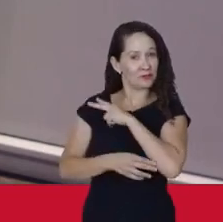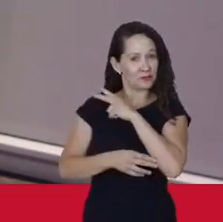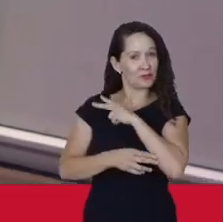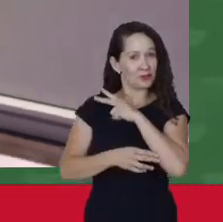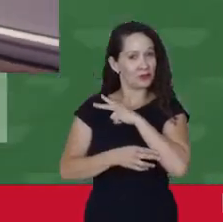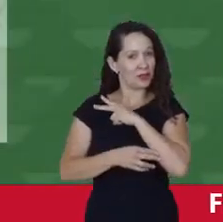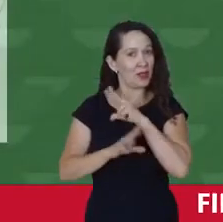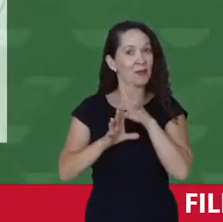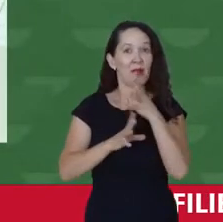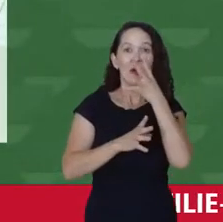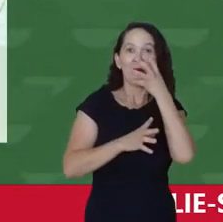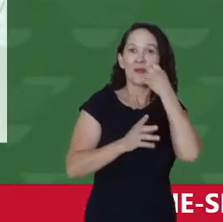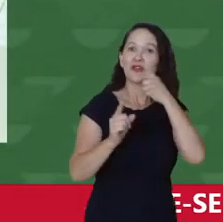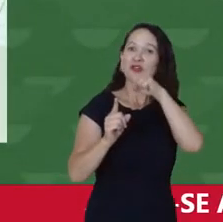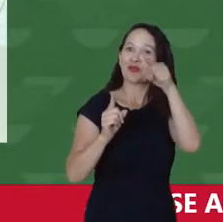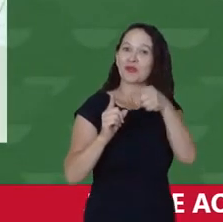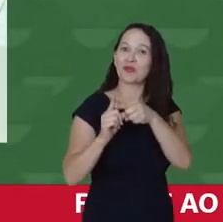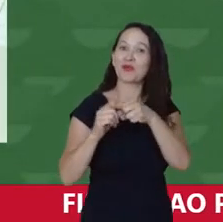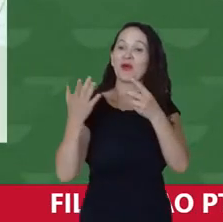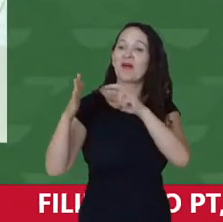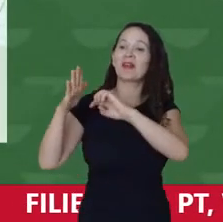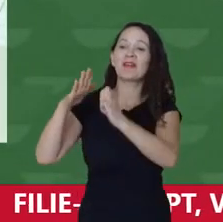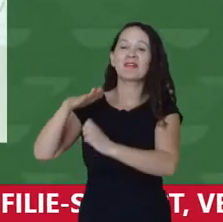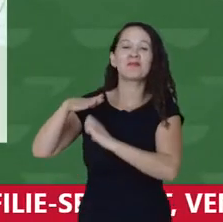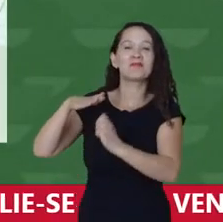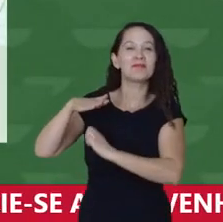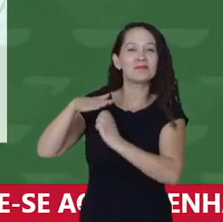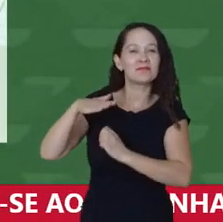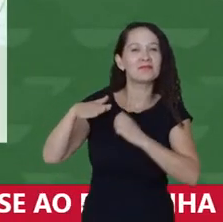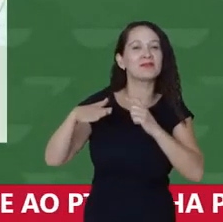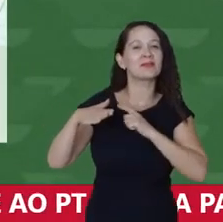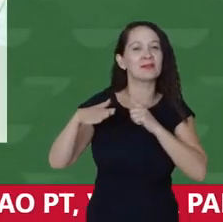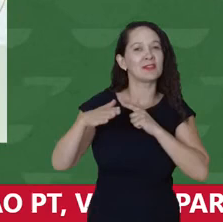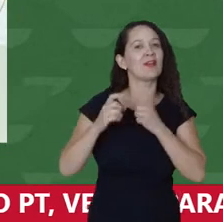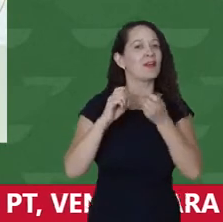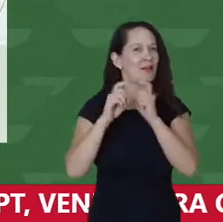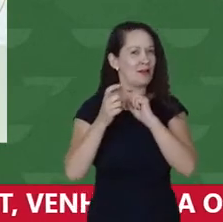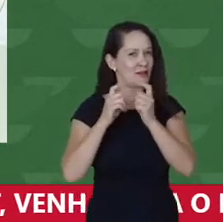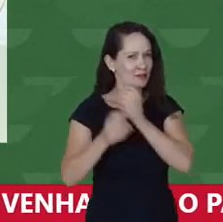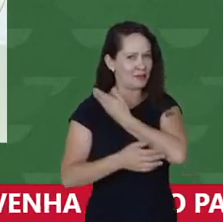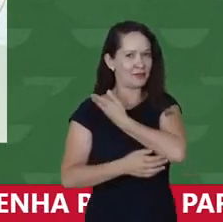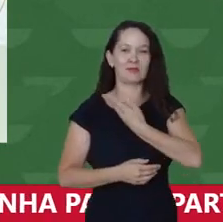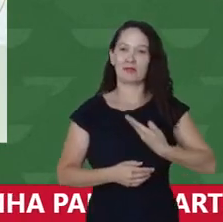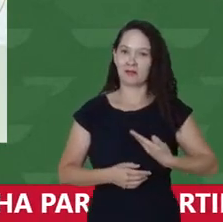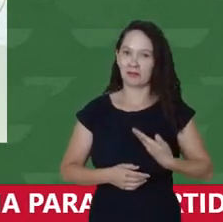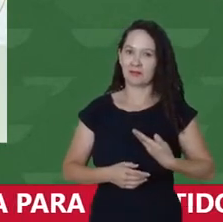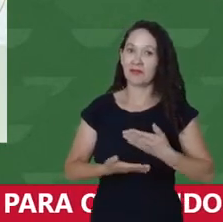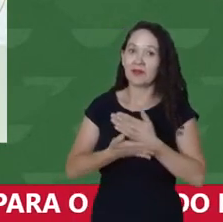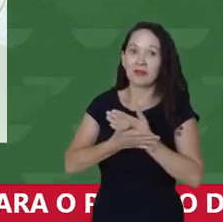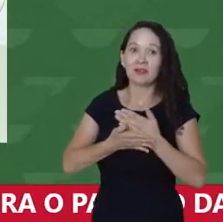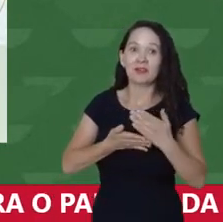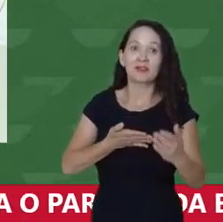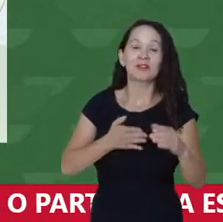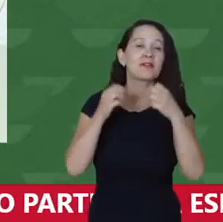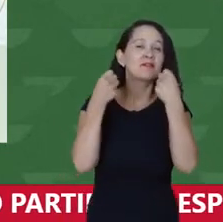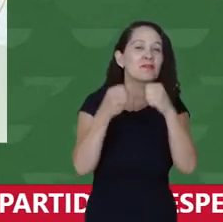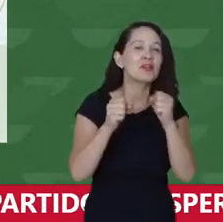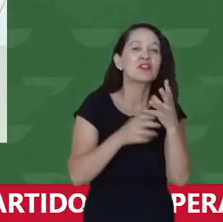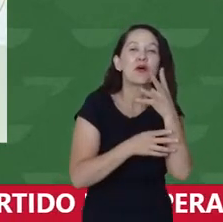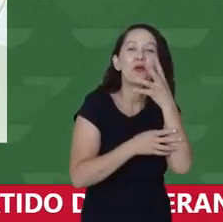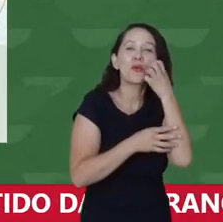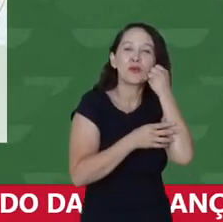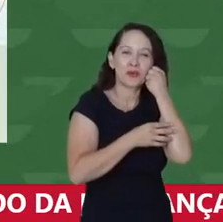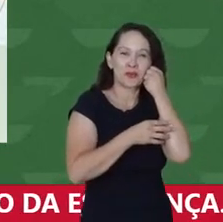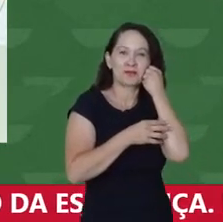fins lucrativos, empresas. Irão, portanto, fazer a administração pública a partir da necessidade do